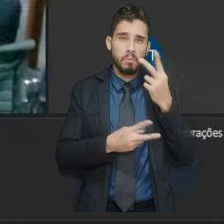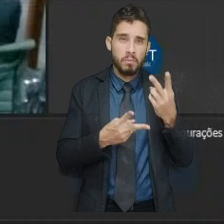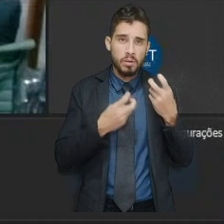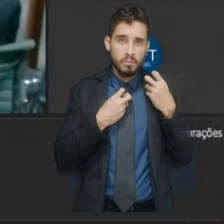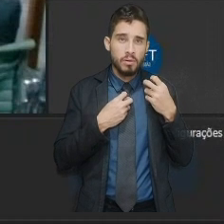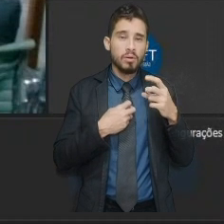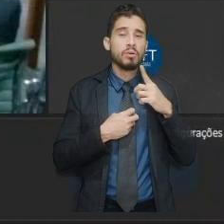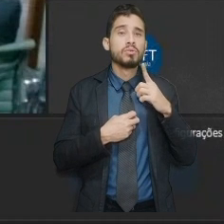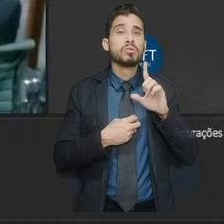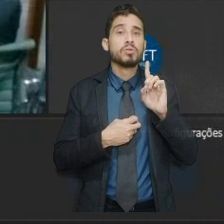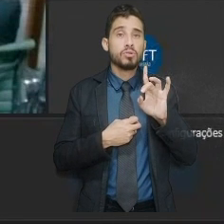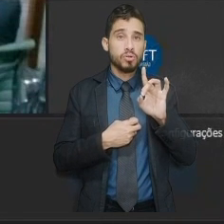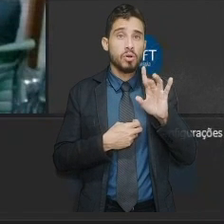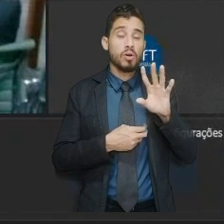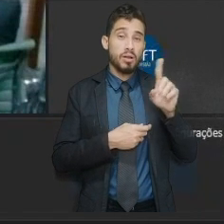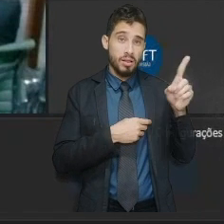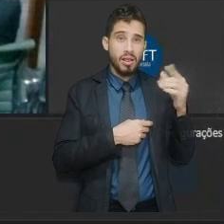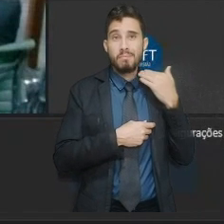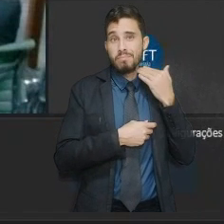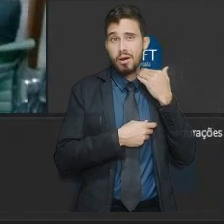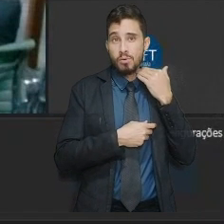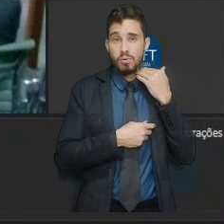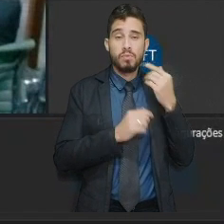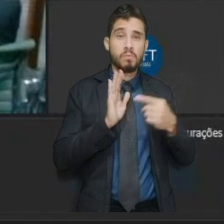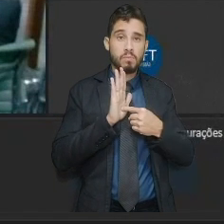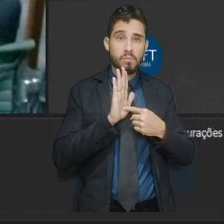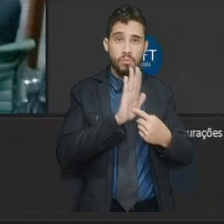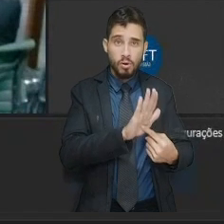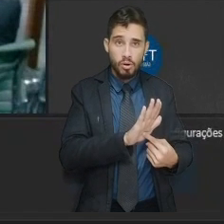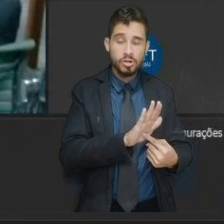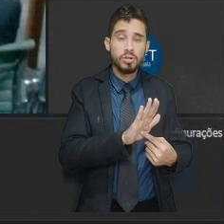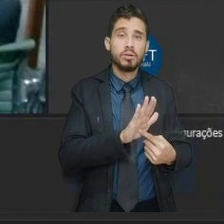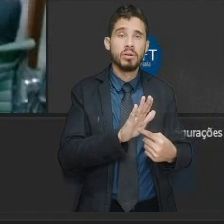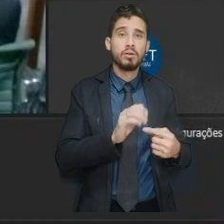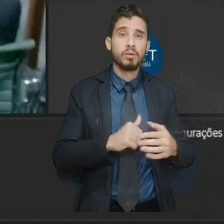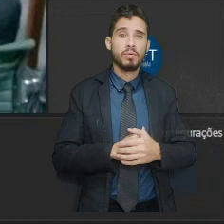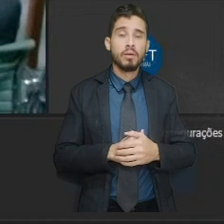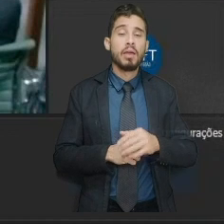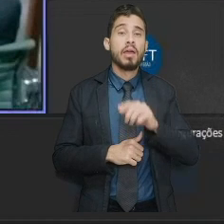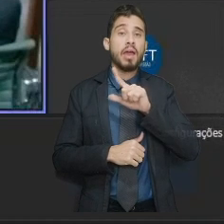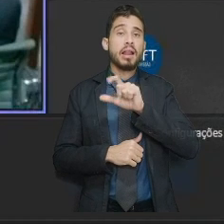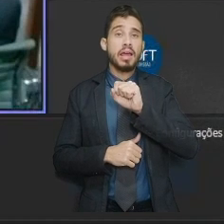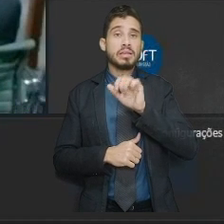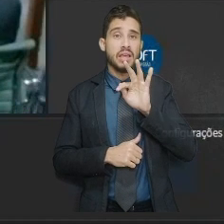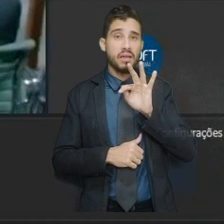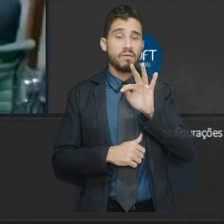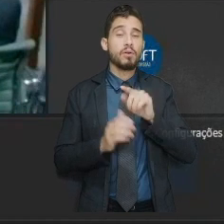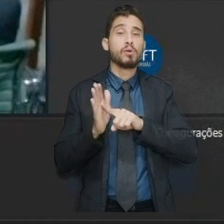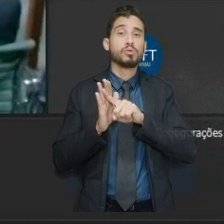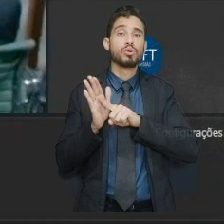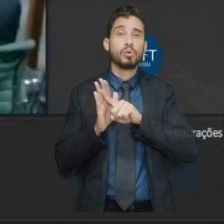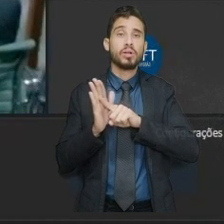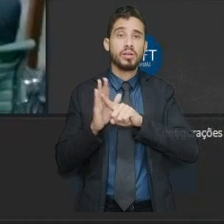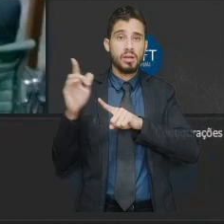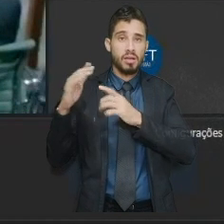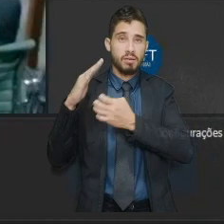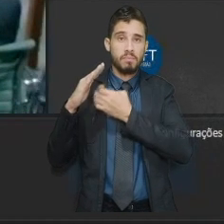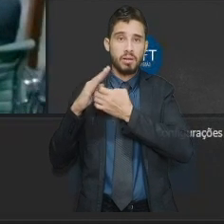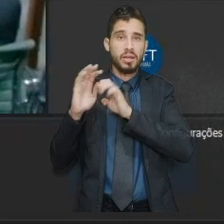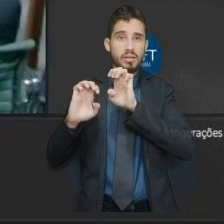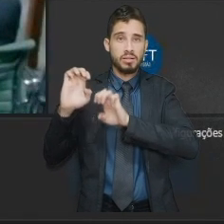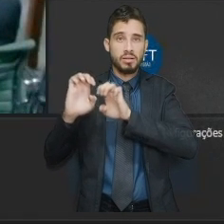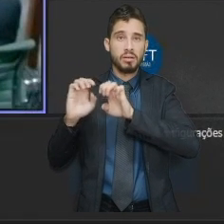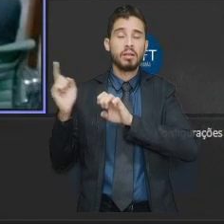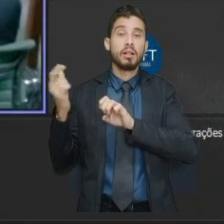recorrida solicitou especificamente o arresto somente nas contas bancárias da segunda acionada, da empresa Central LFS